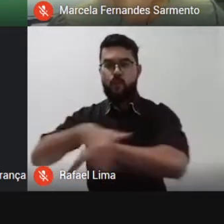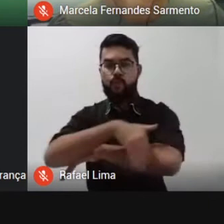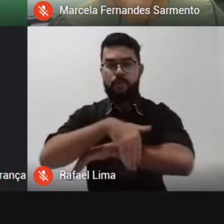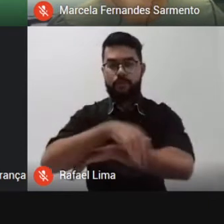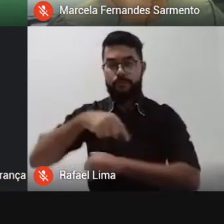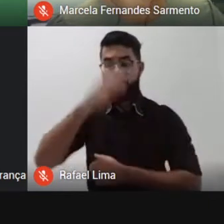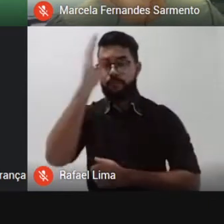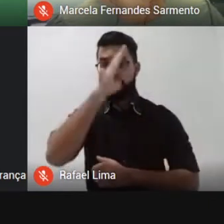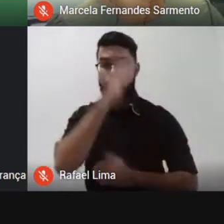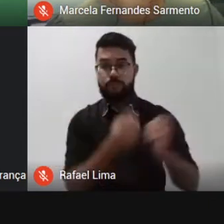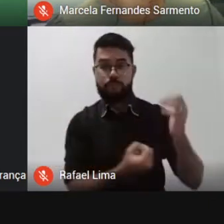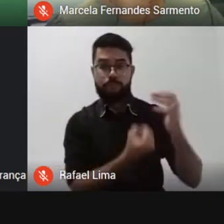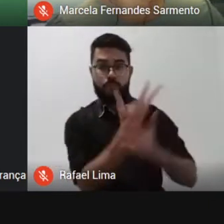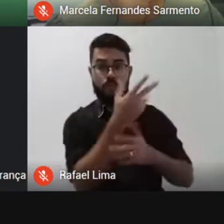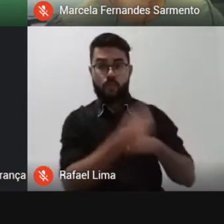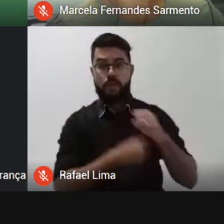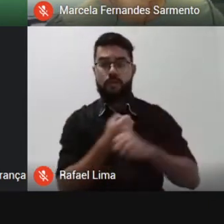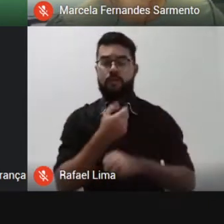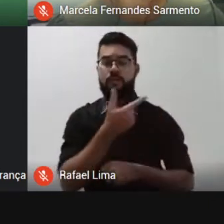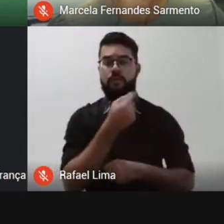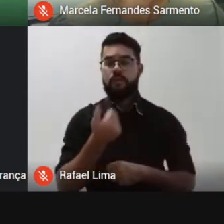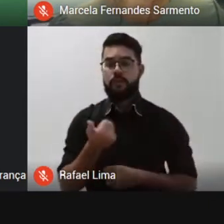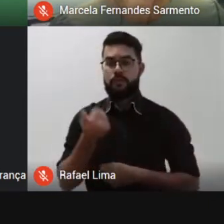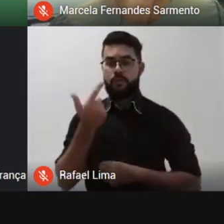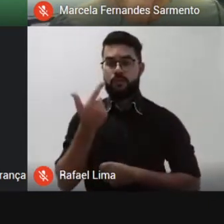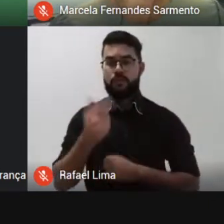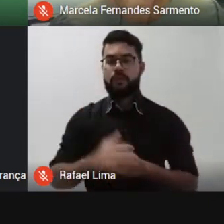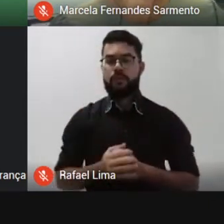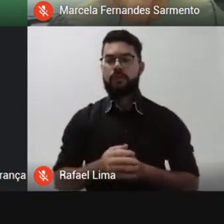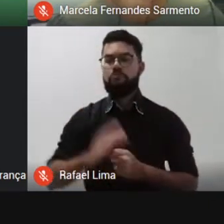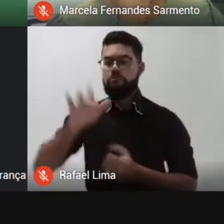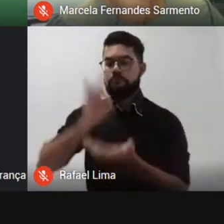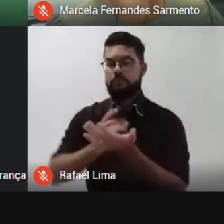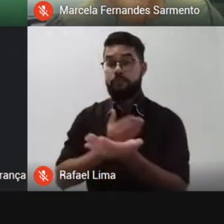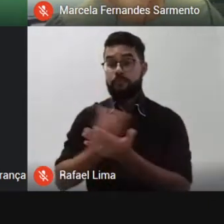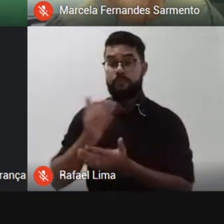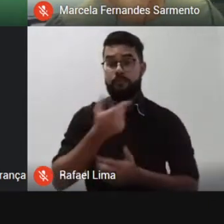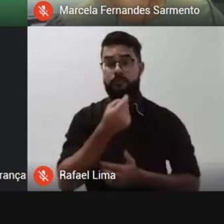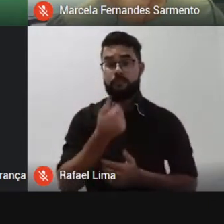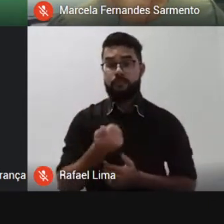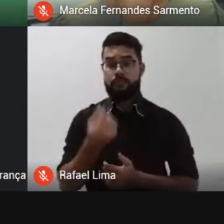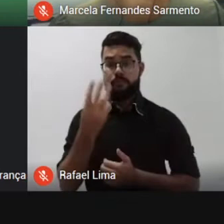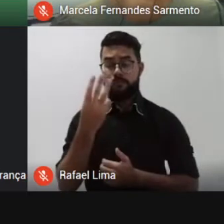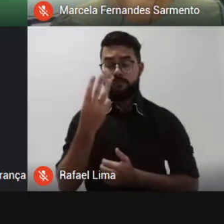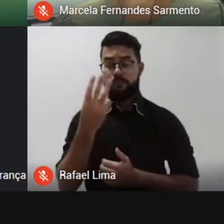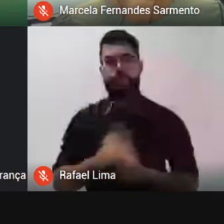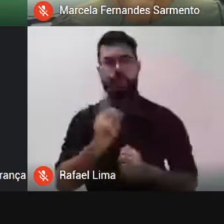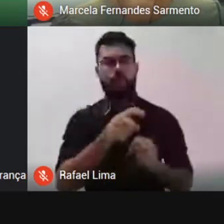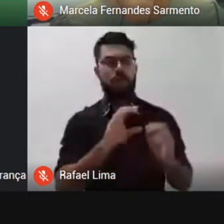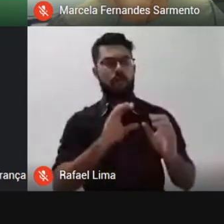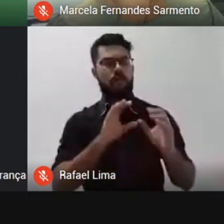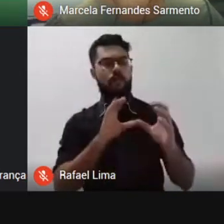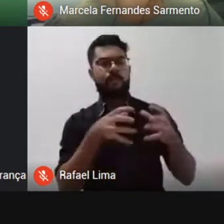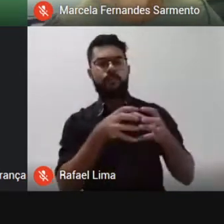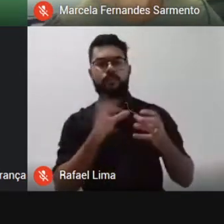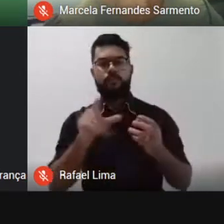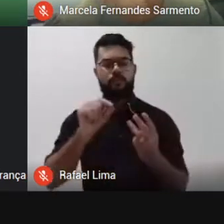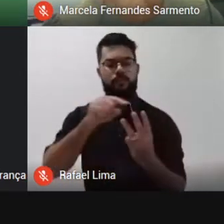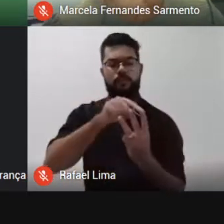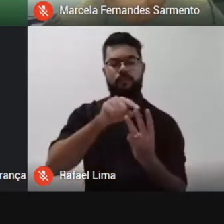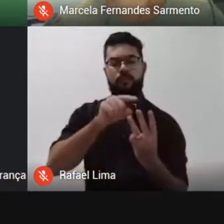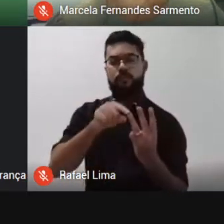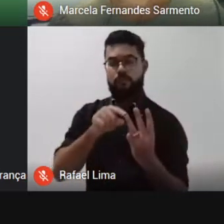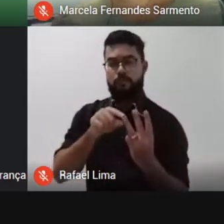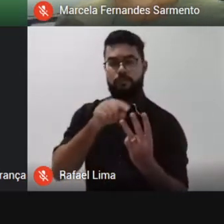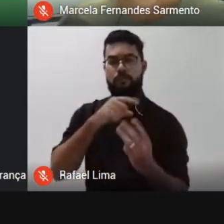12, né, ele só foi implantado realmente em 2013. Ele foi uma iniciativa de um coletivo formado por 3 escritórios, que foi o Zoom